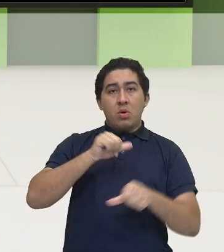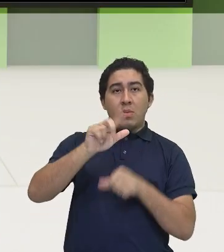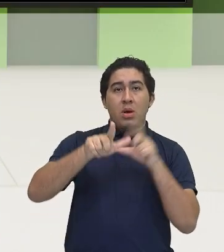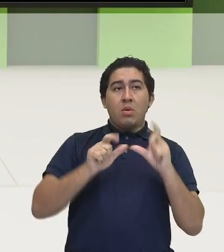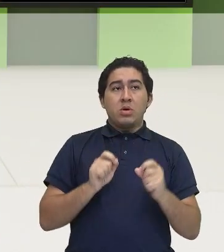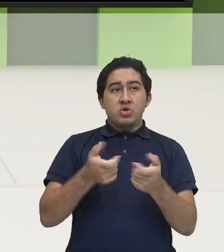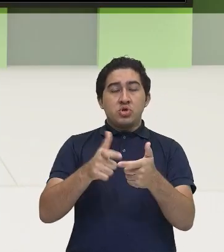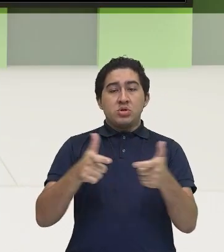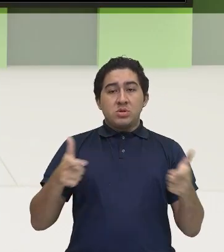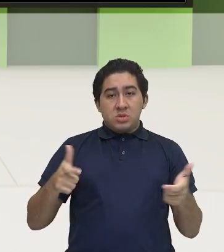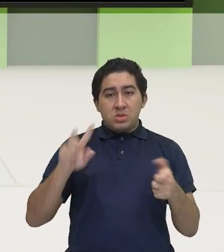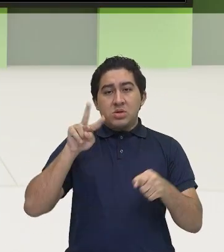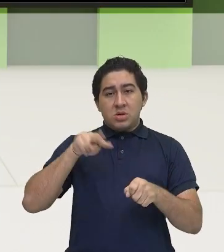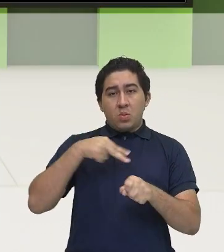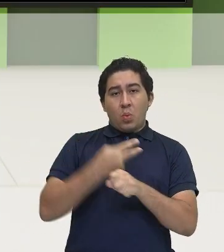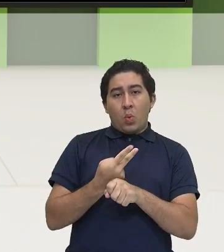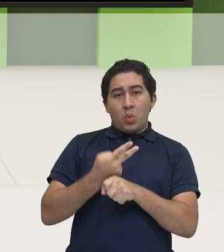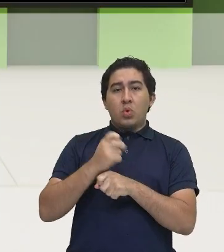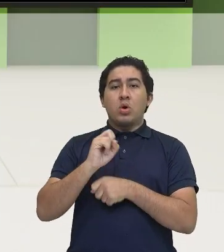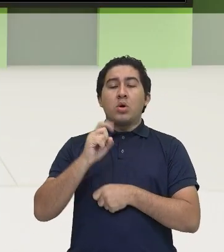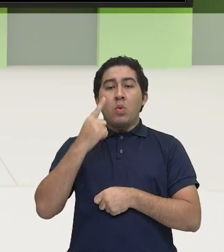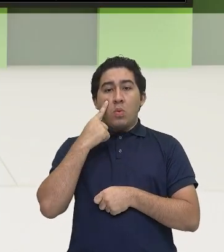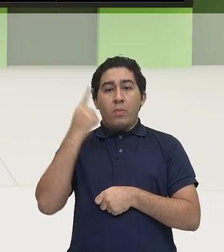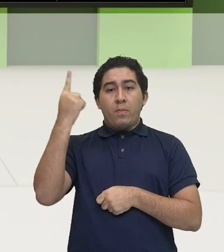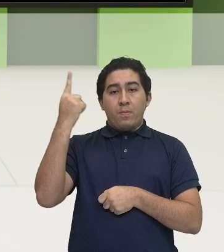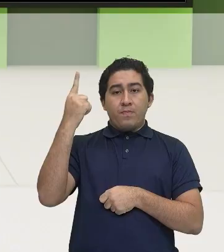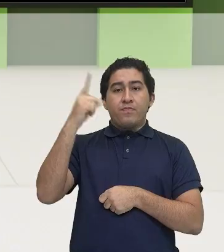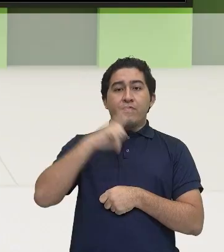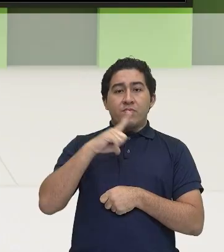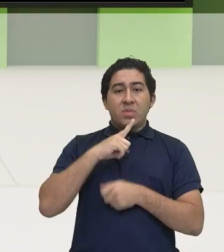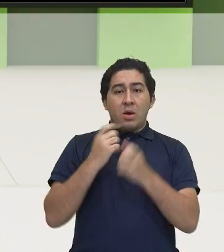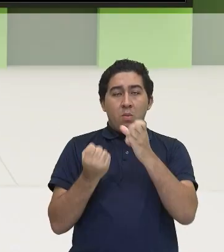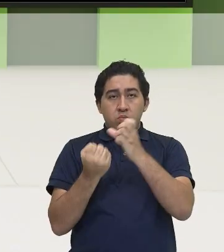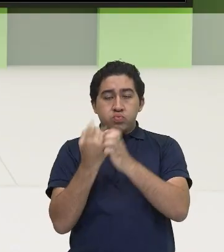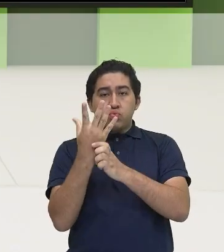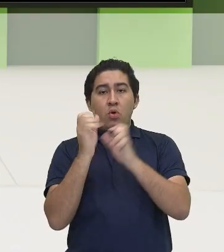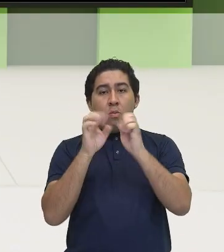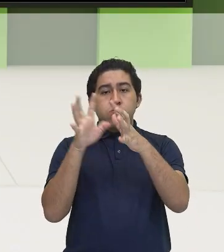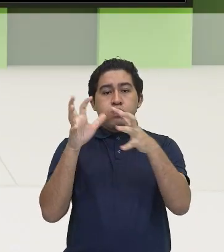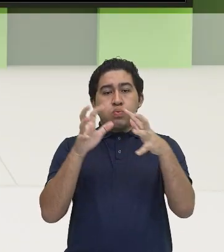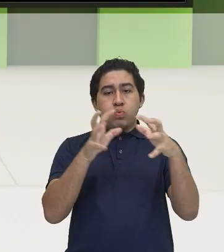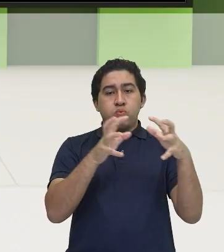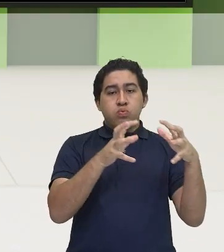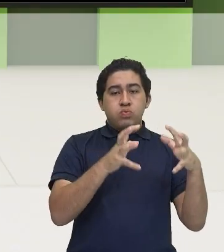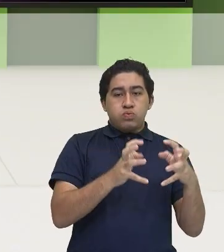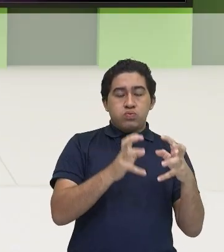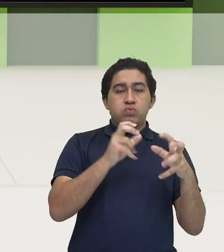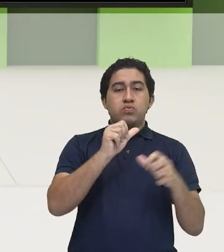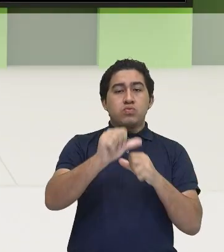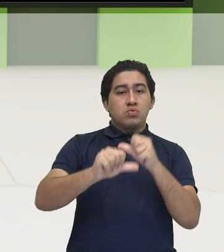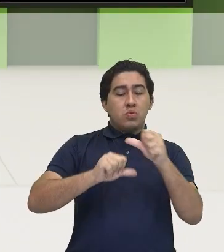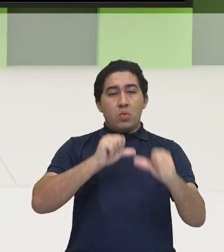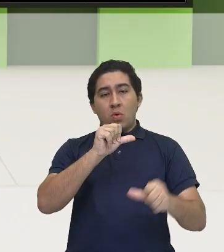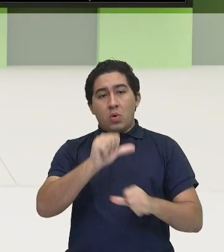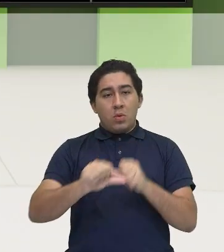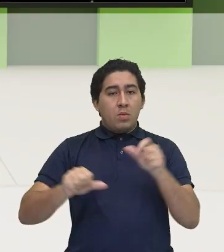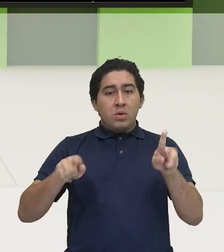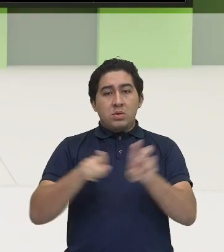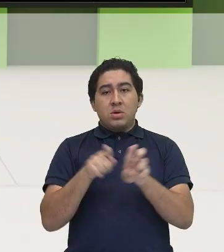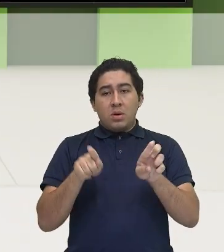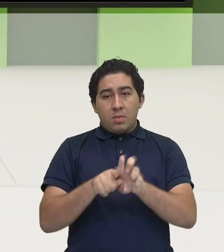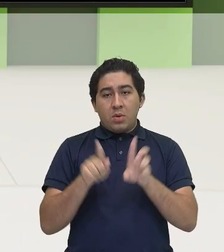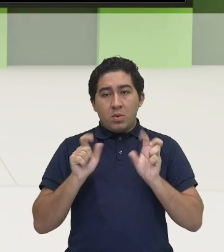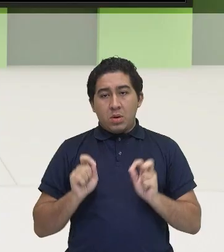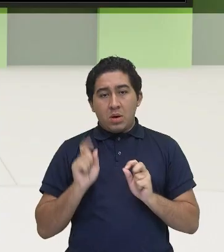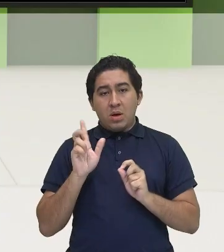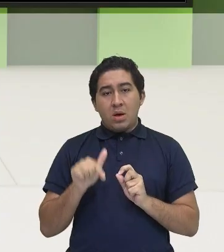gigante, supergigante, ejeta uma nebulosa, como você percebe aí, ela se transforma também, caso,